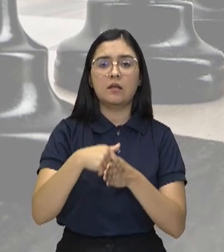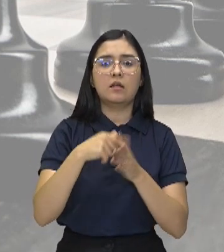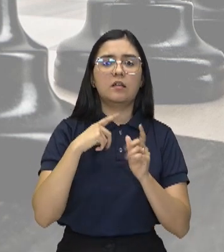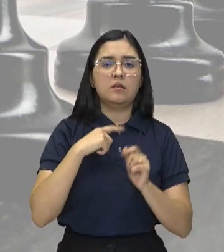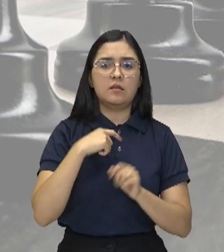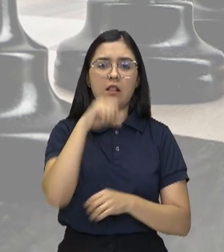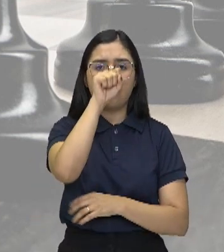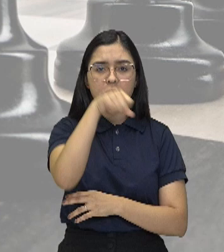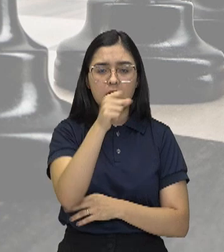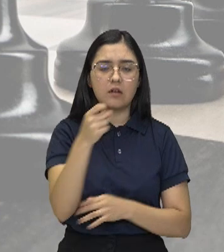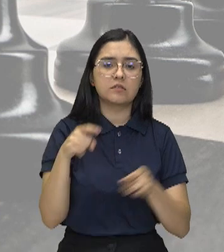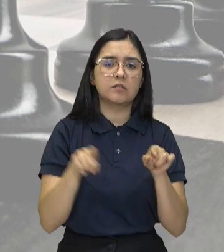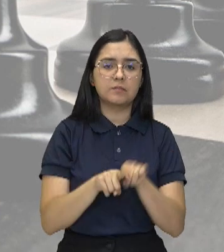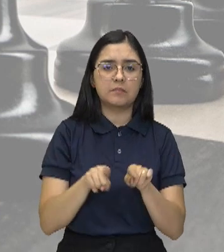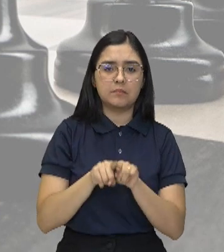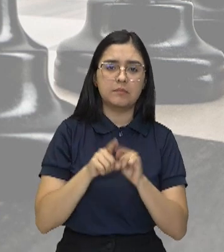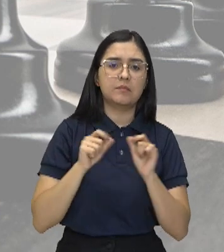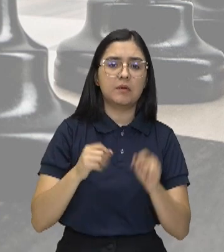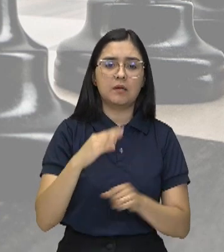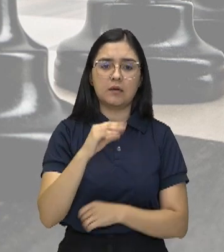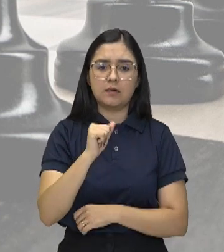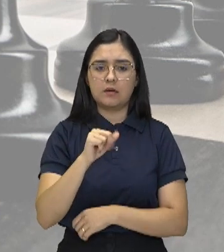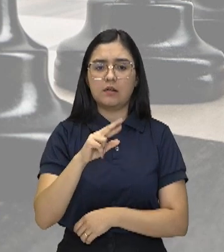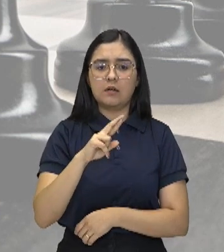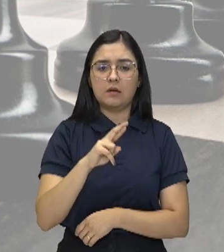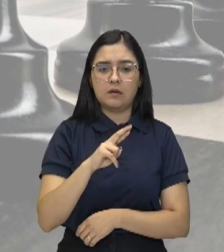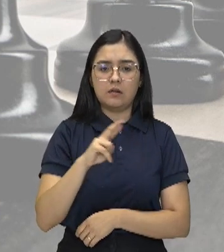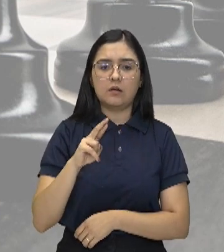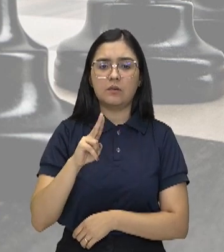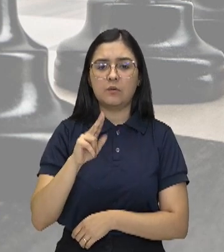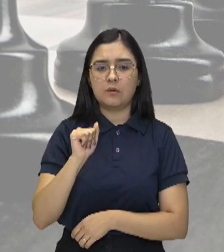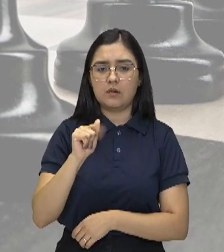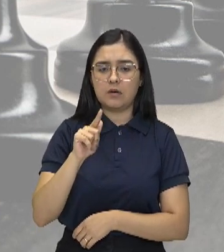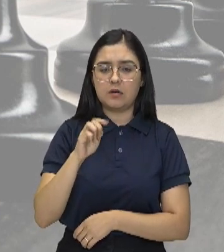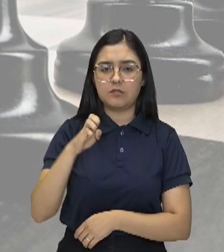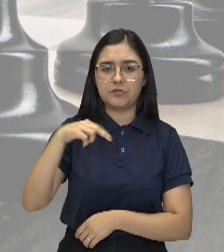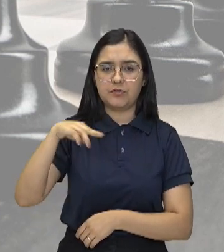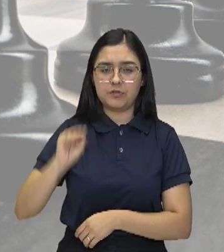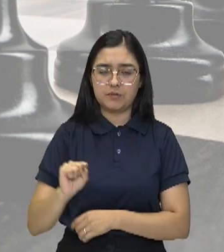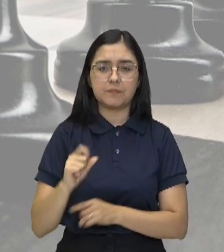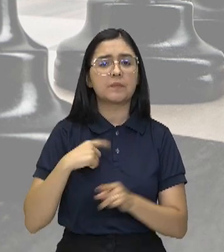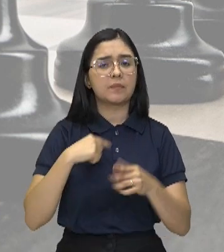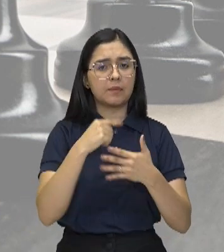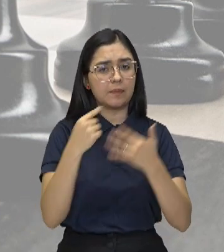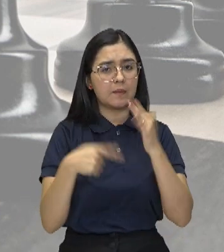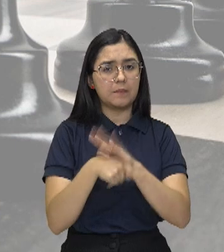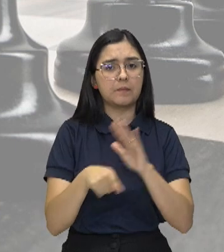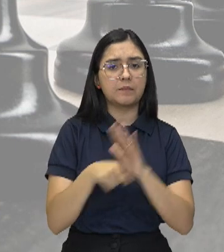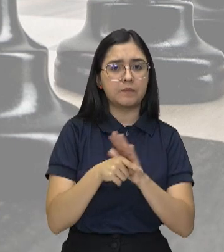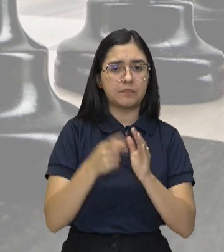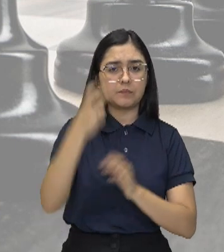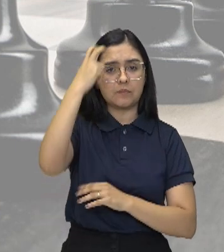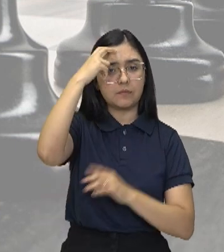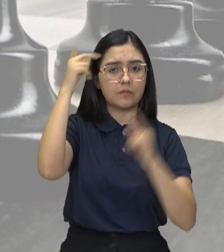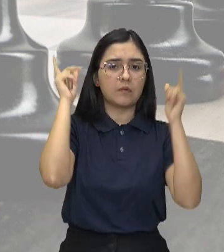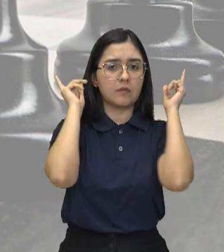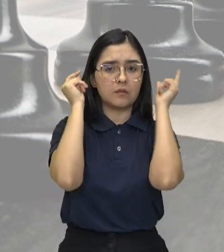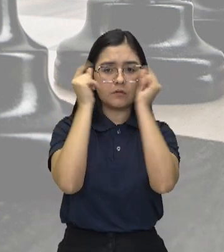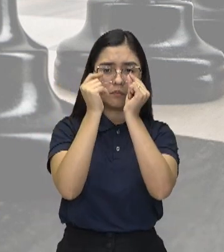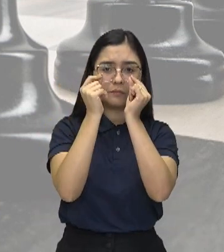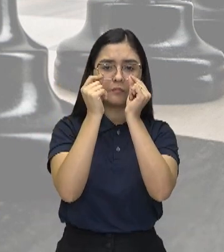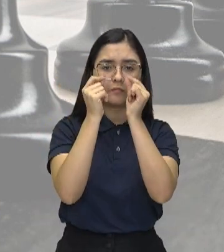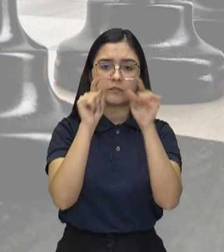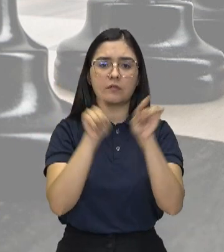carruagens. Então vejo que tem elementos ali da cultura deles relacionado ainda sobre essa questão de